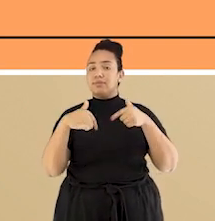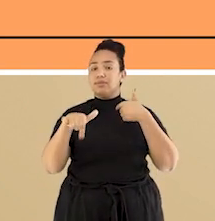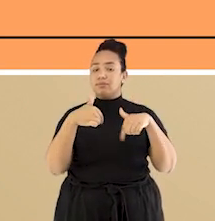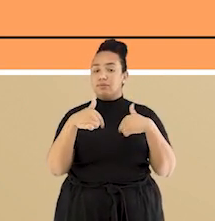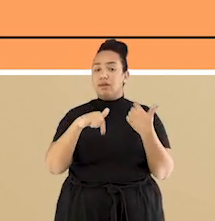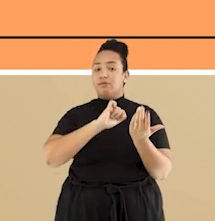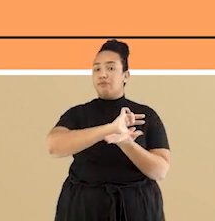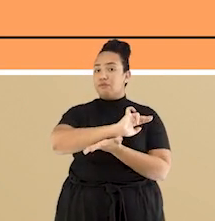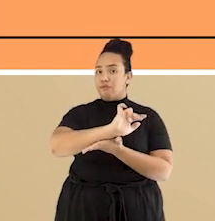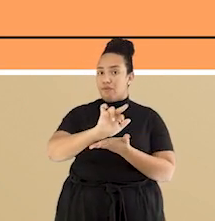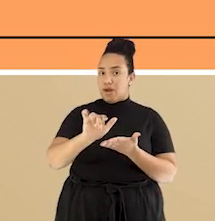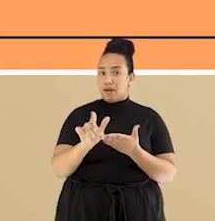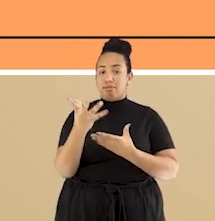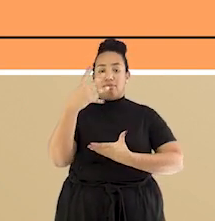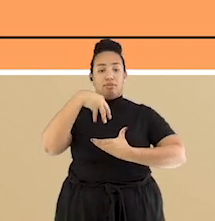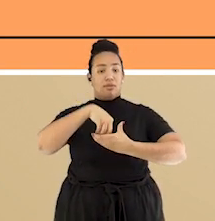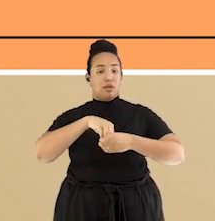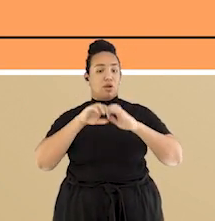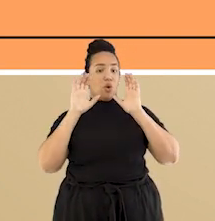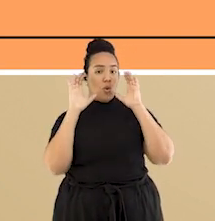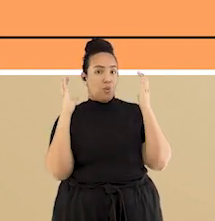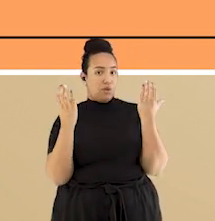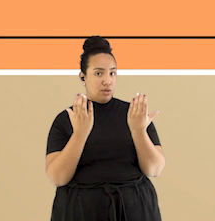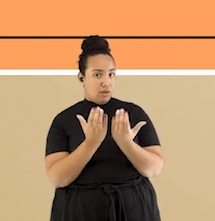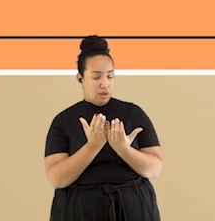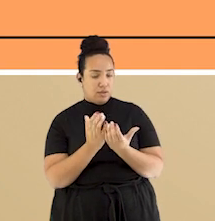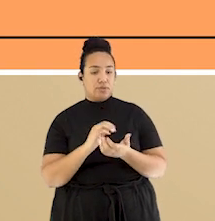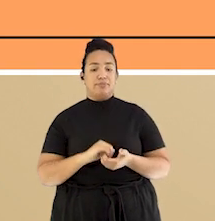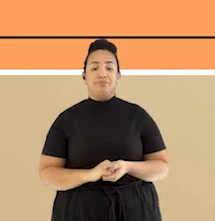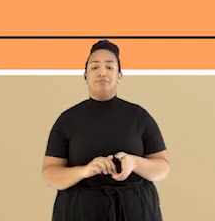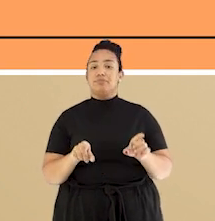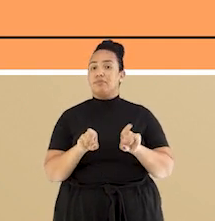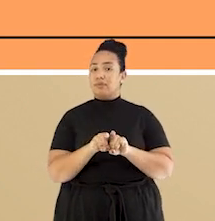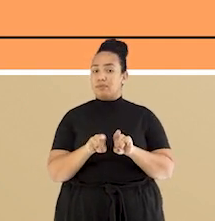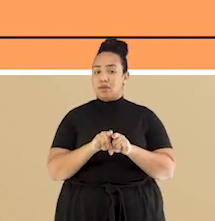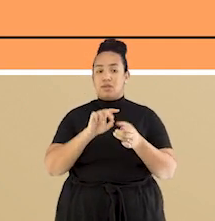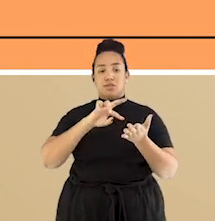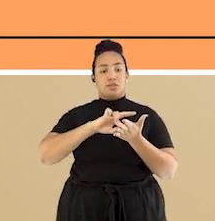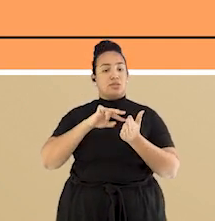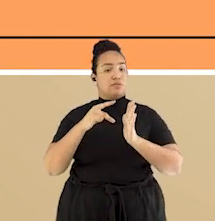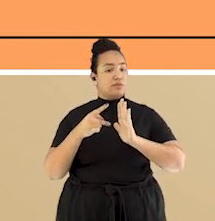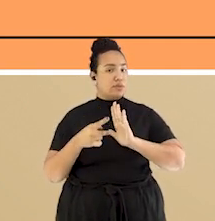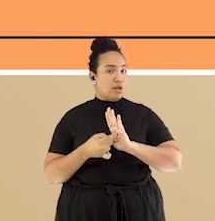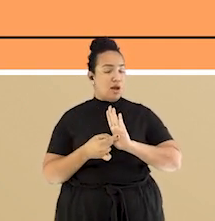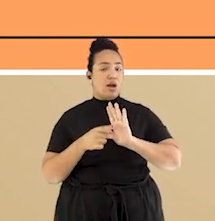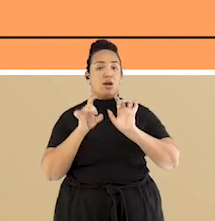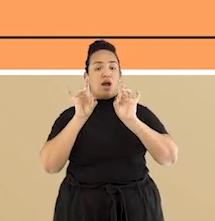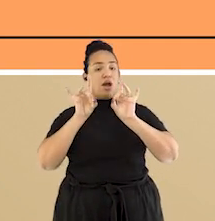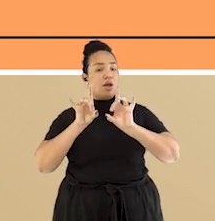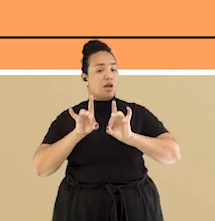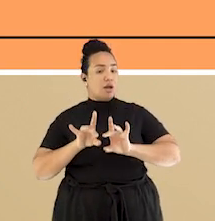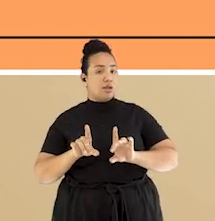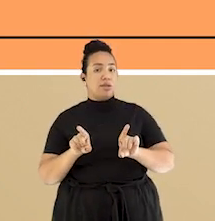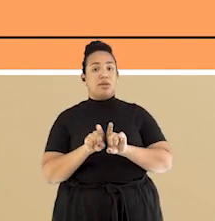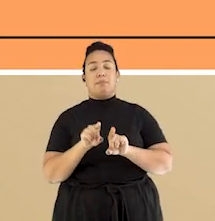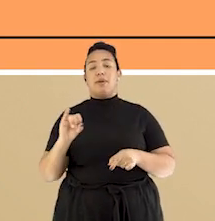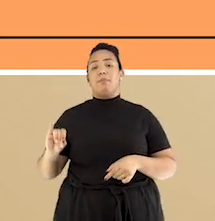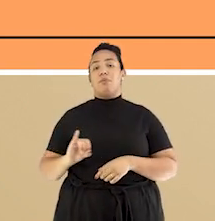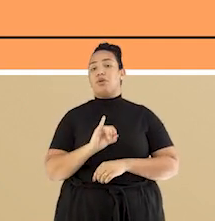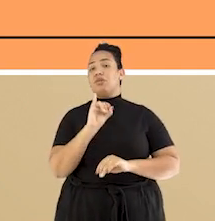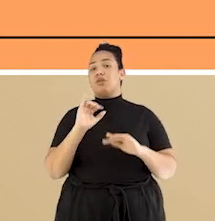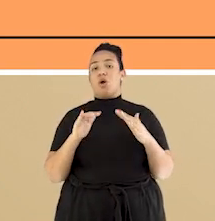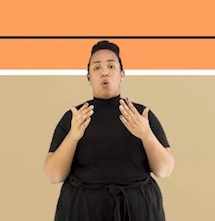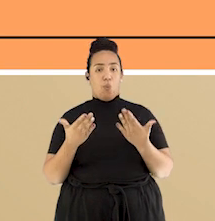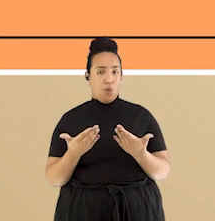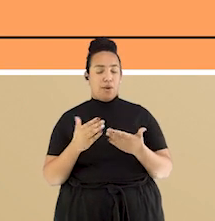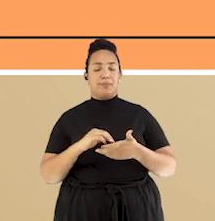trabalho existentes na comunidade em que se vive, seus significados, suas especificidades e importância. E